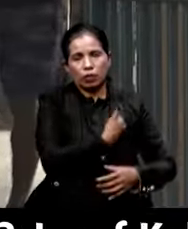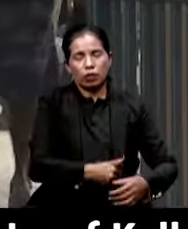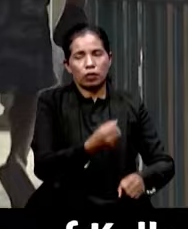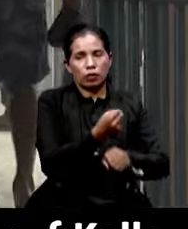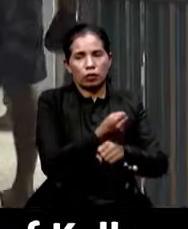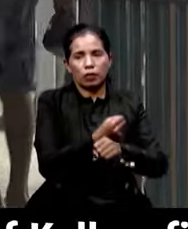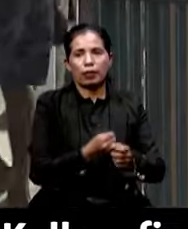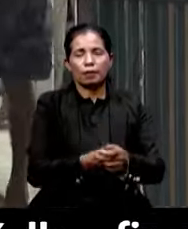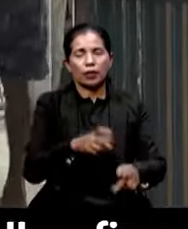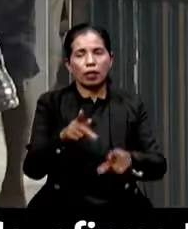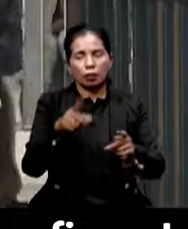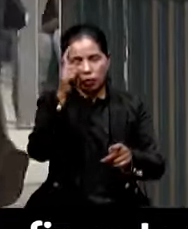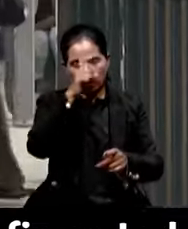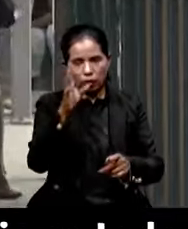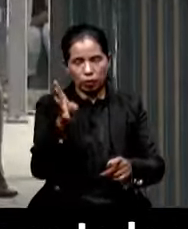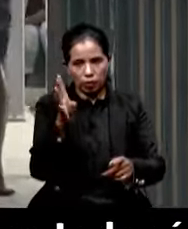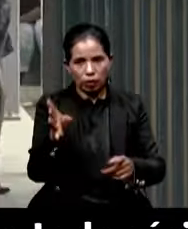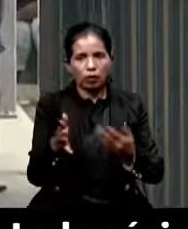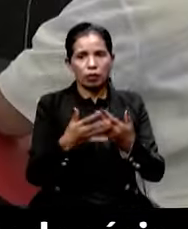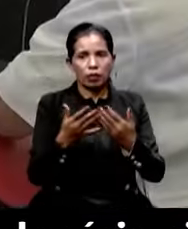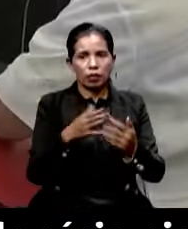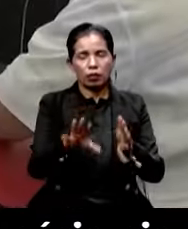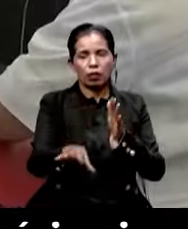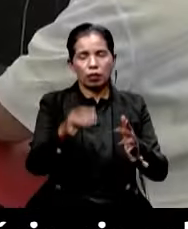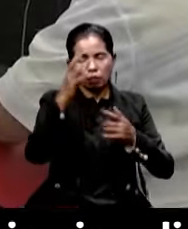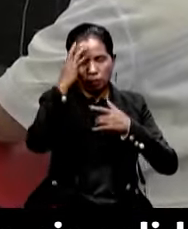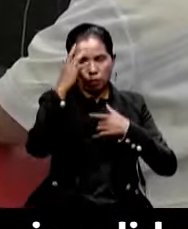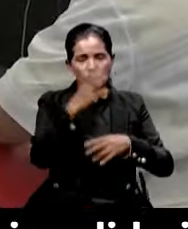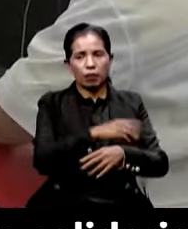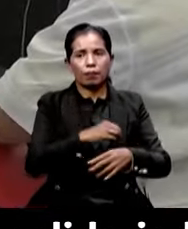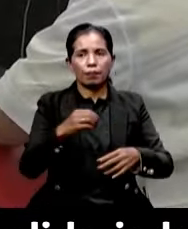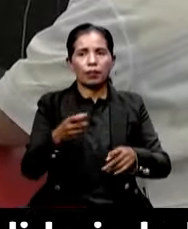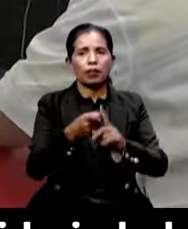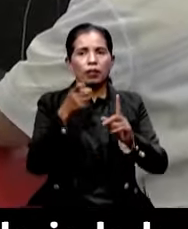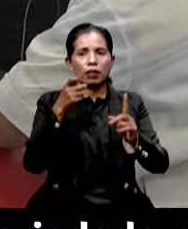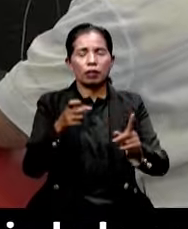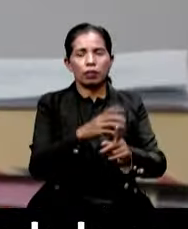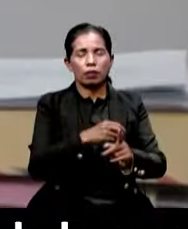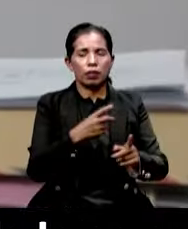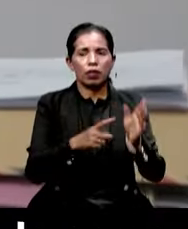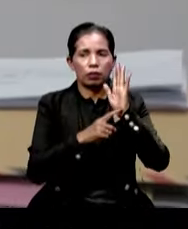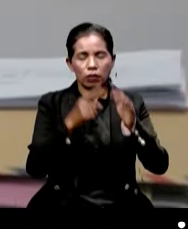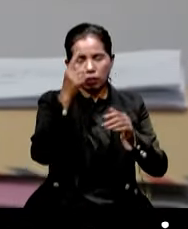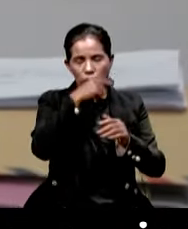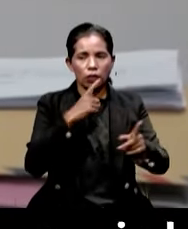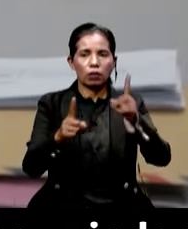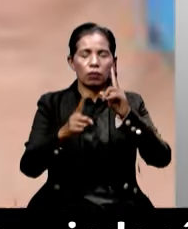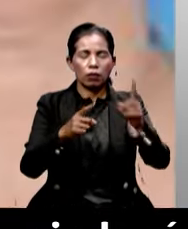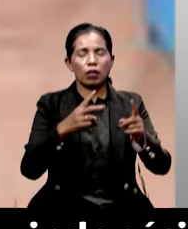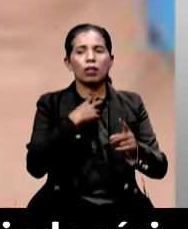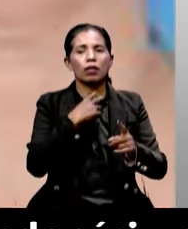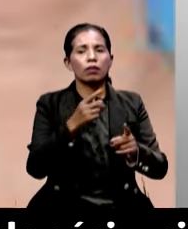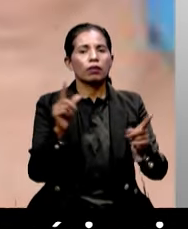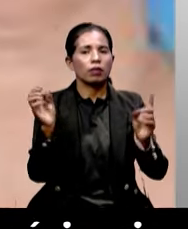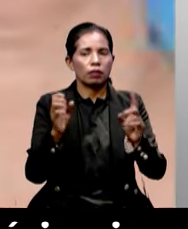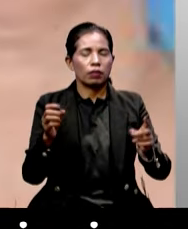ema hotinan hat nulu tone nulu fasila tu hetan stroke o sintomas lihus expresaun oin qualia lian lamos